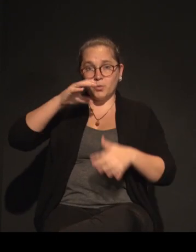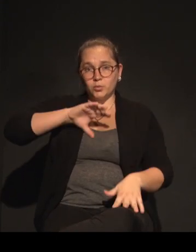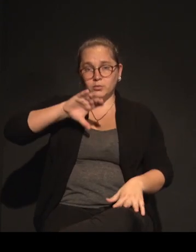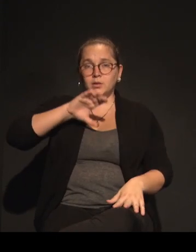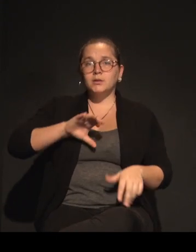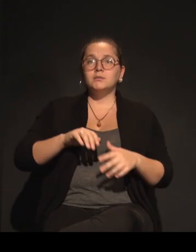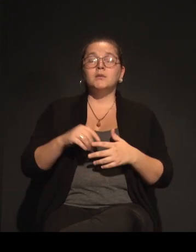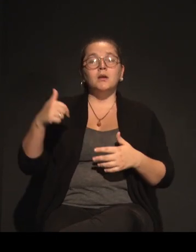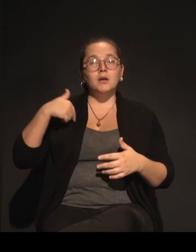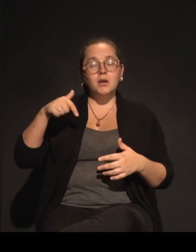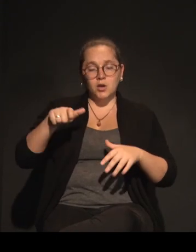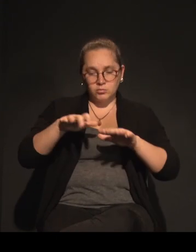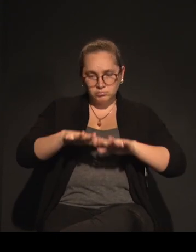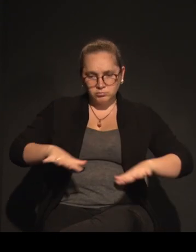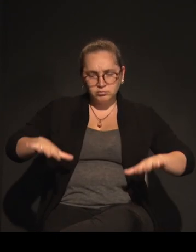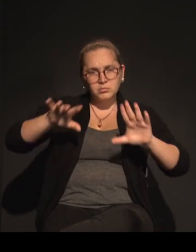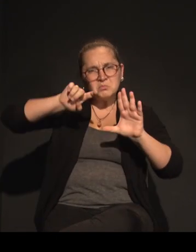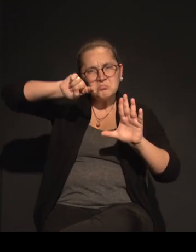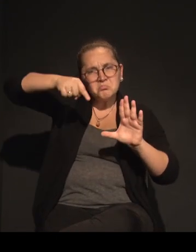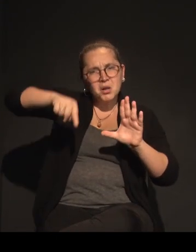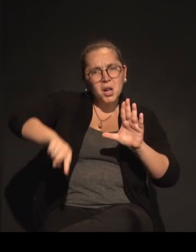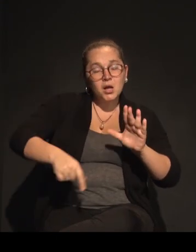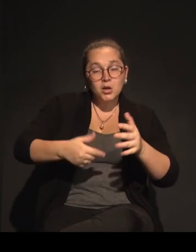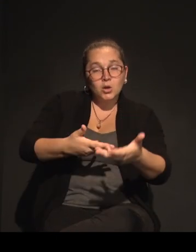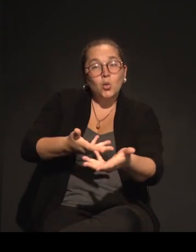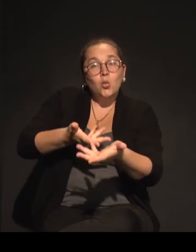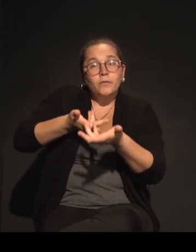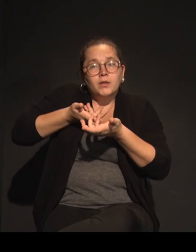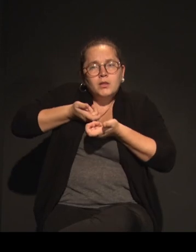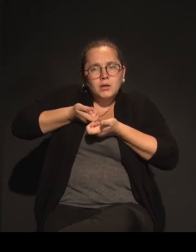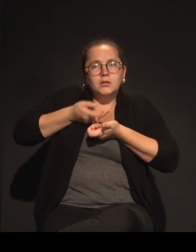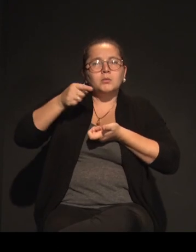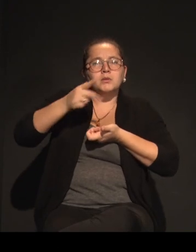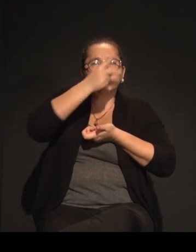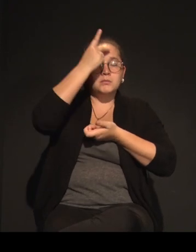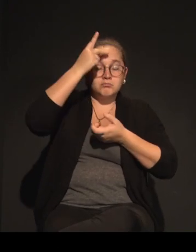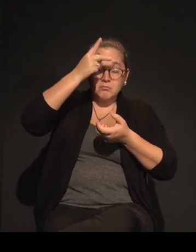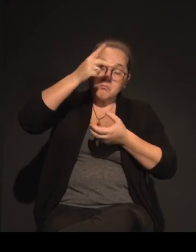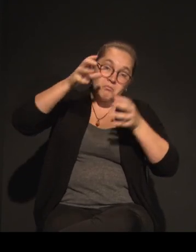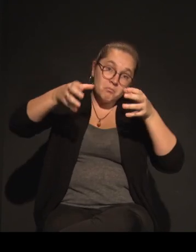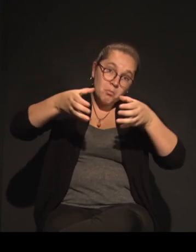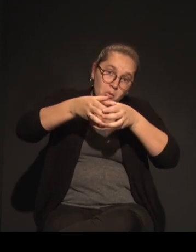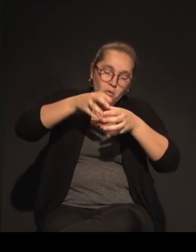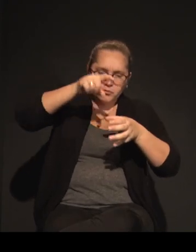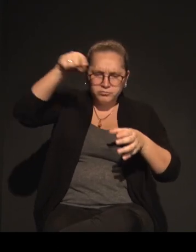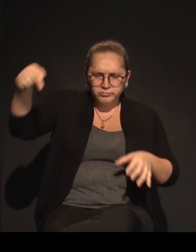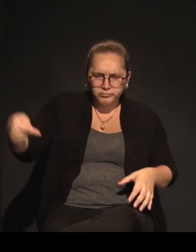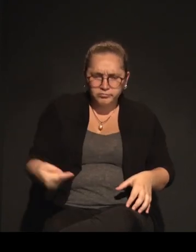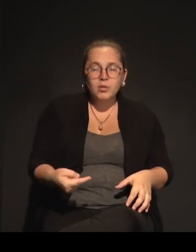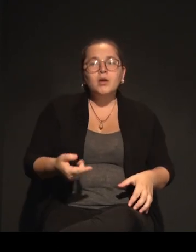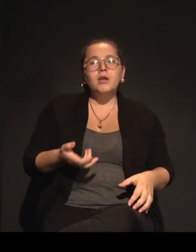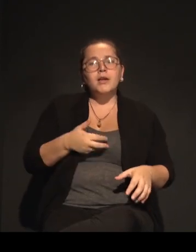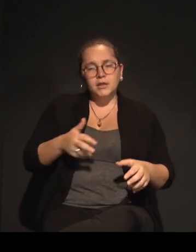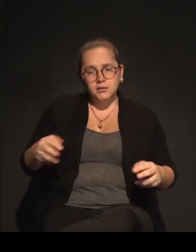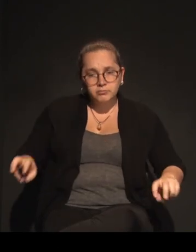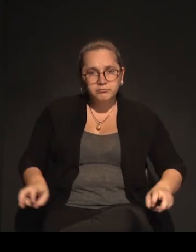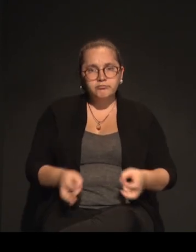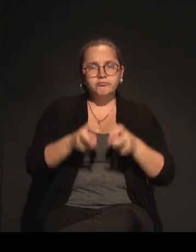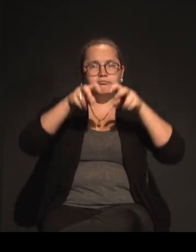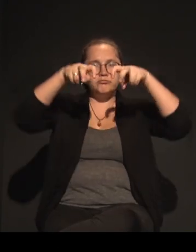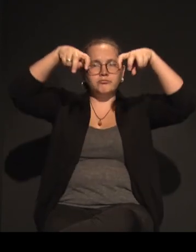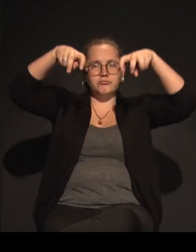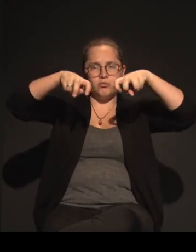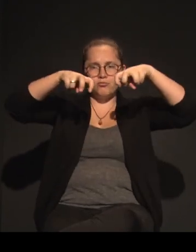esses povos do subterrâneo para que subam para que participem de ser círculo